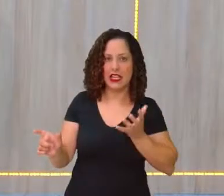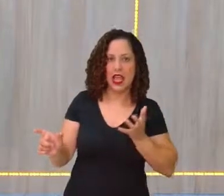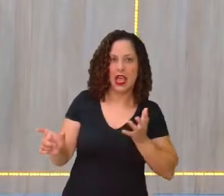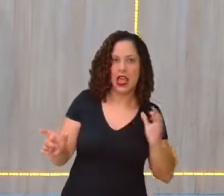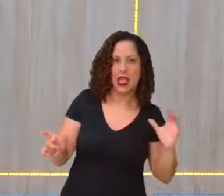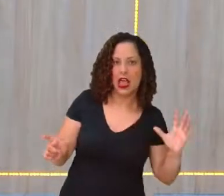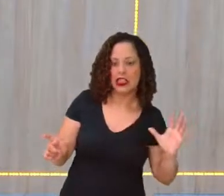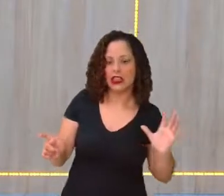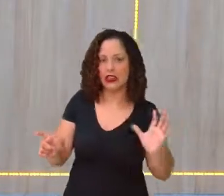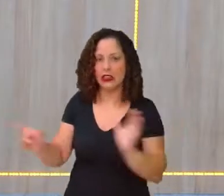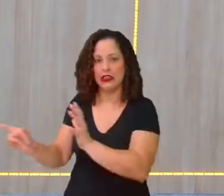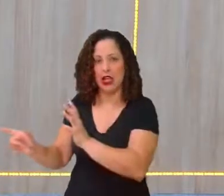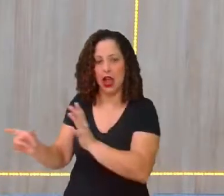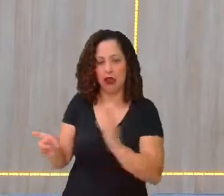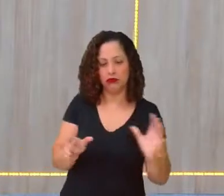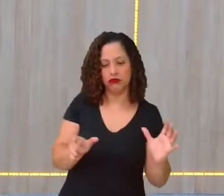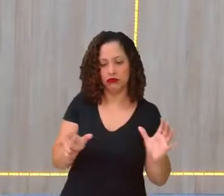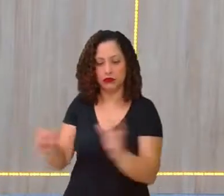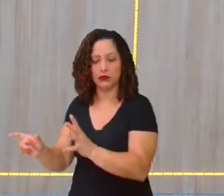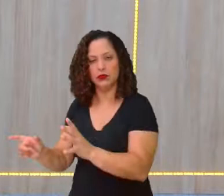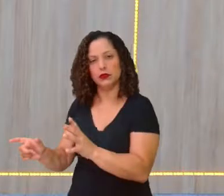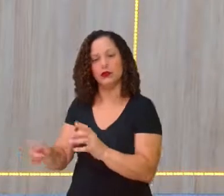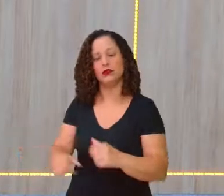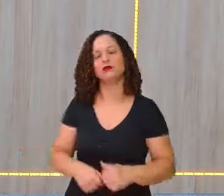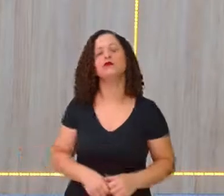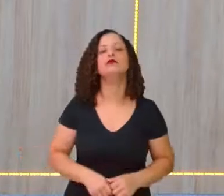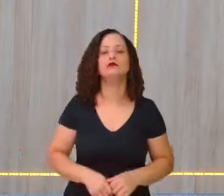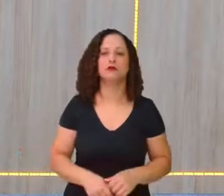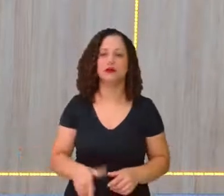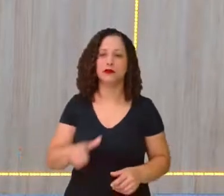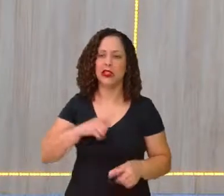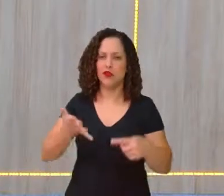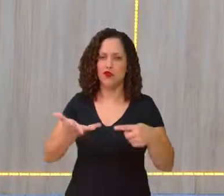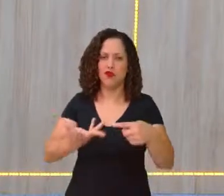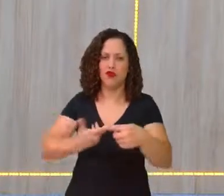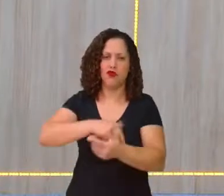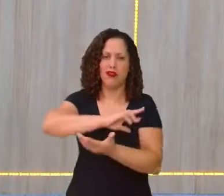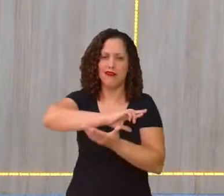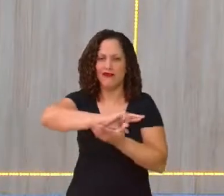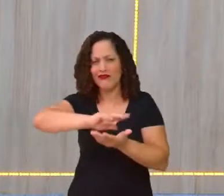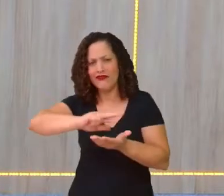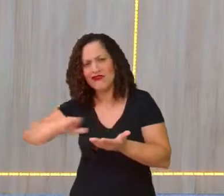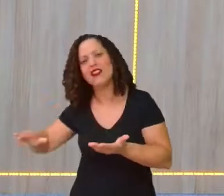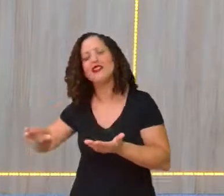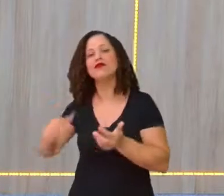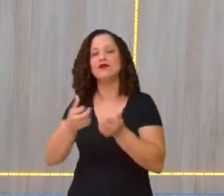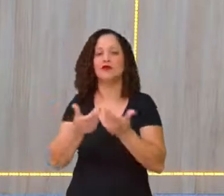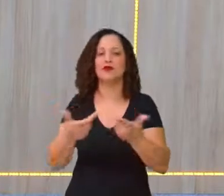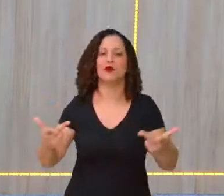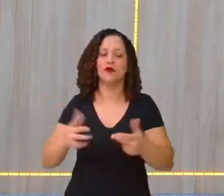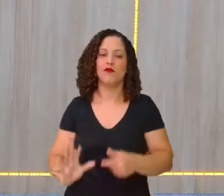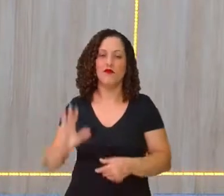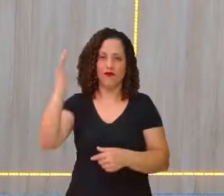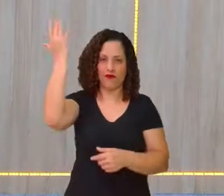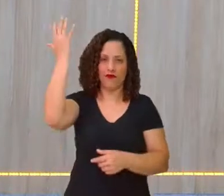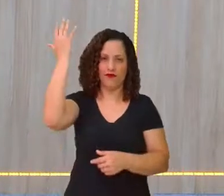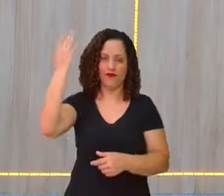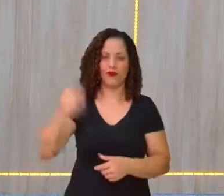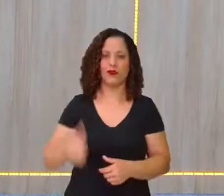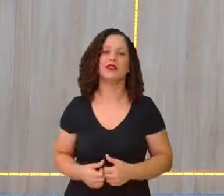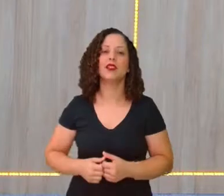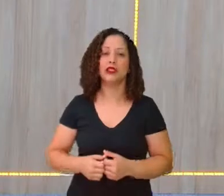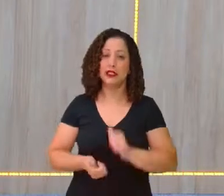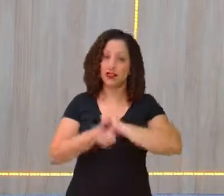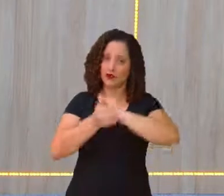foi delimitada. Então vejam as diversas formas que podem acontecer esses esportes de